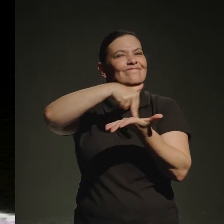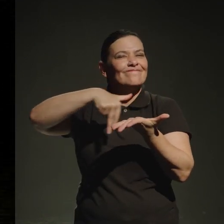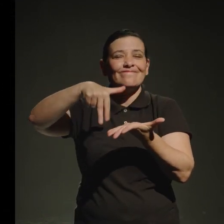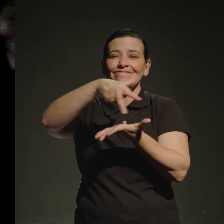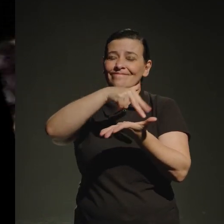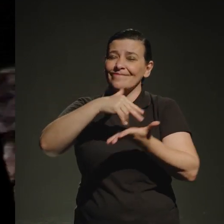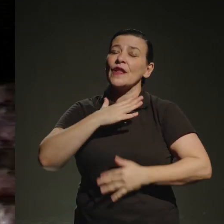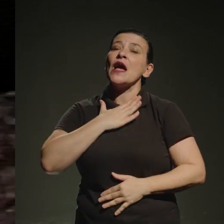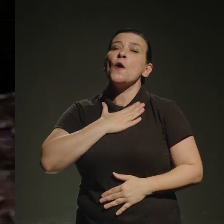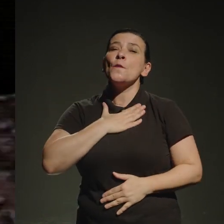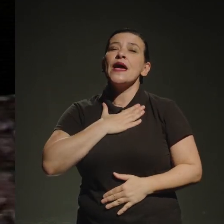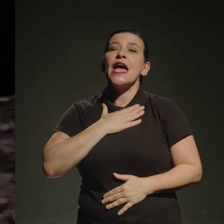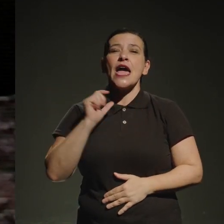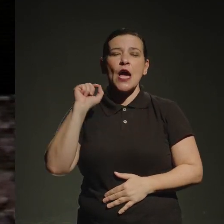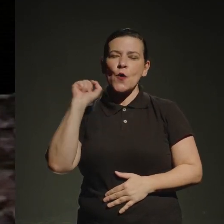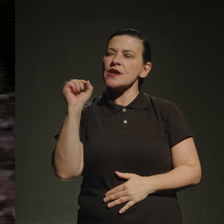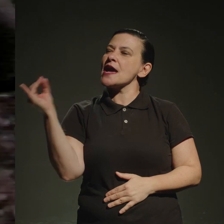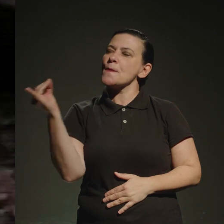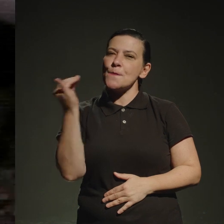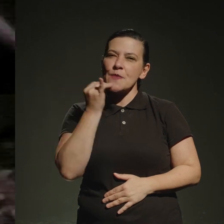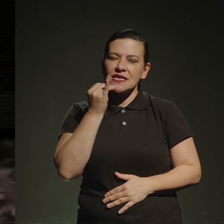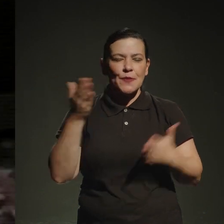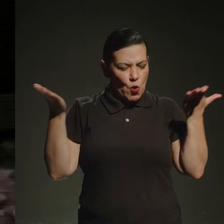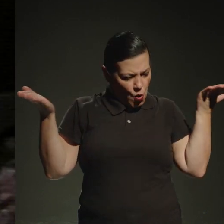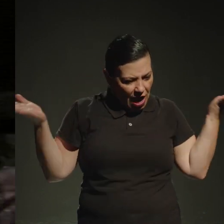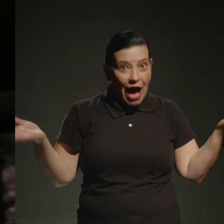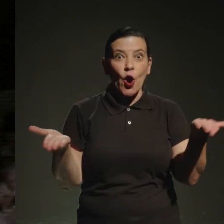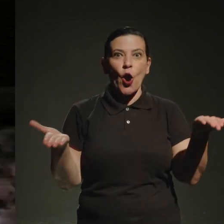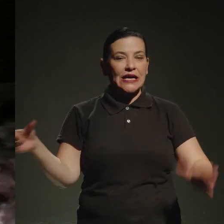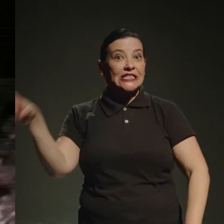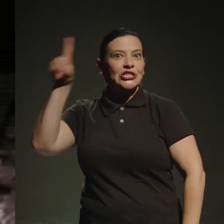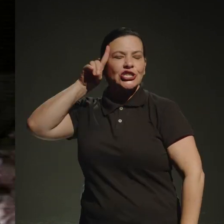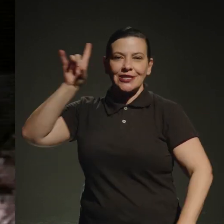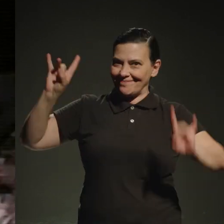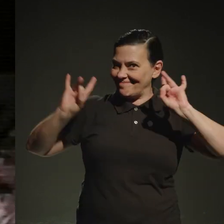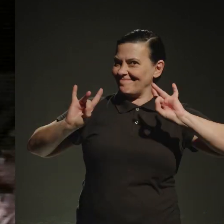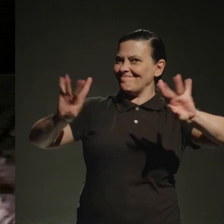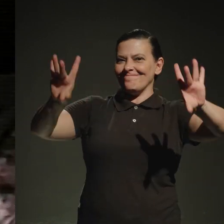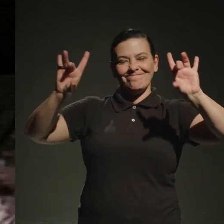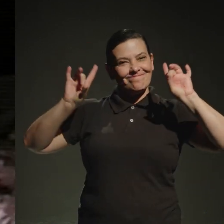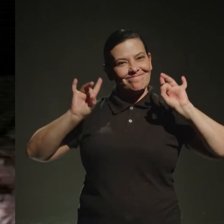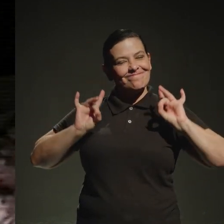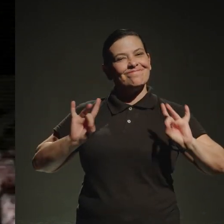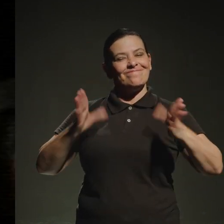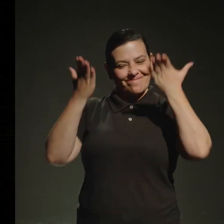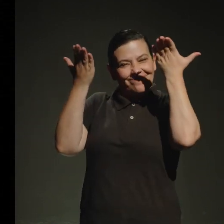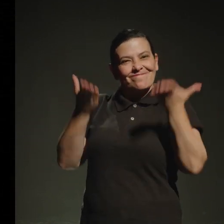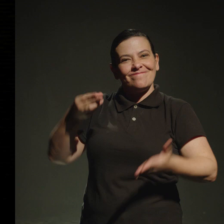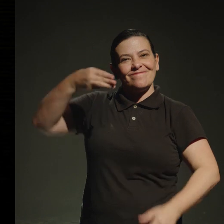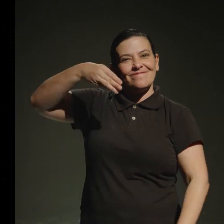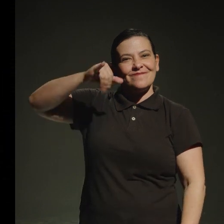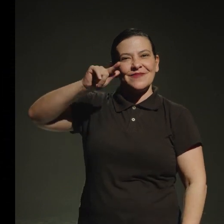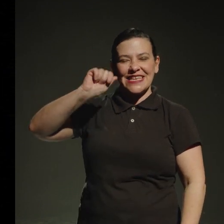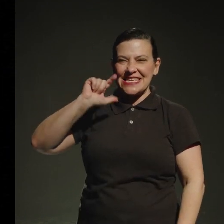Fica só com a gravata e começa a rodar pelo palco, dando pulinhos, dançando e cantarolando alguma coisa tipo Singing